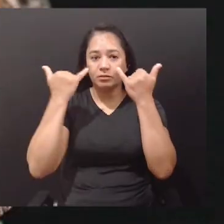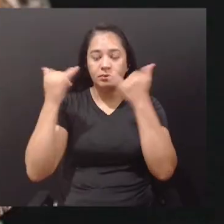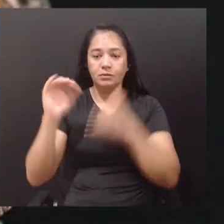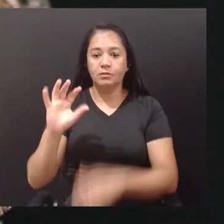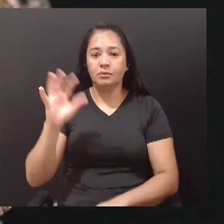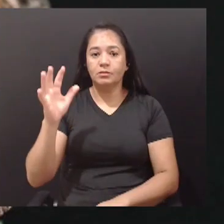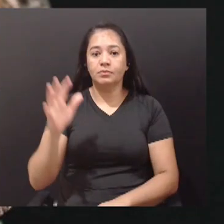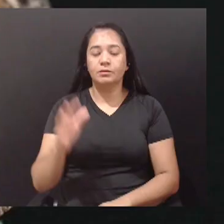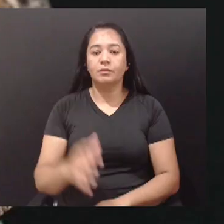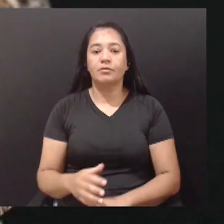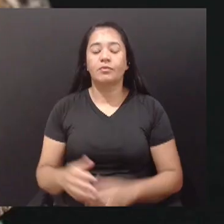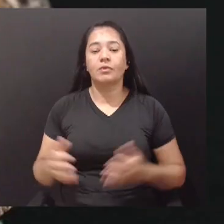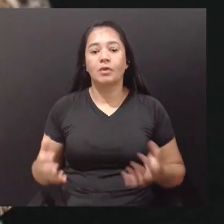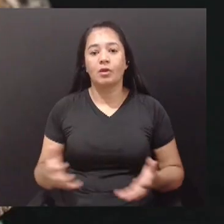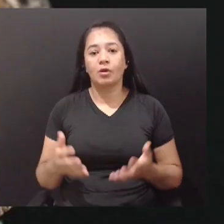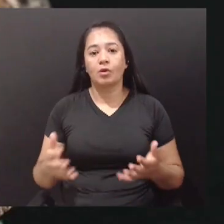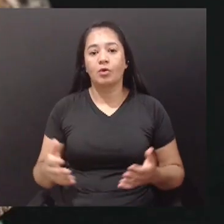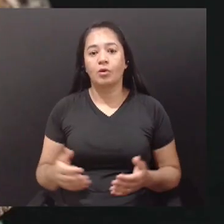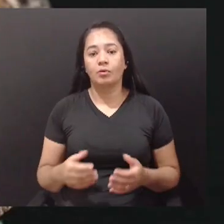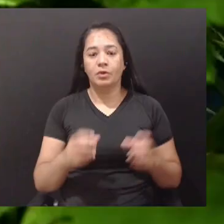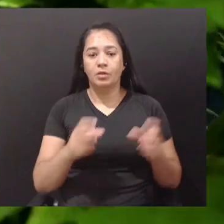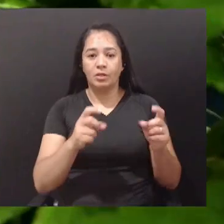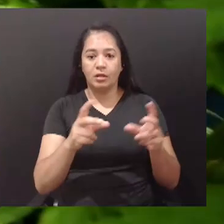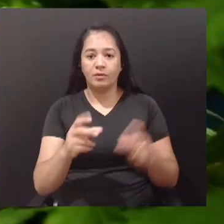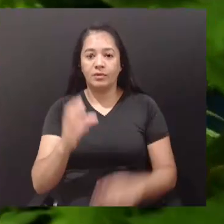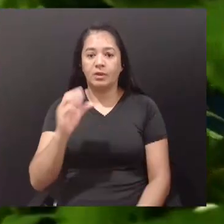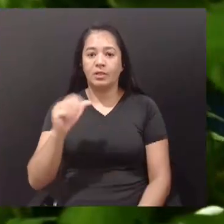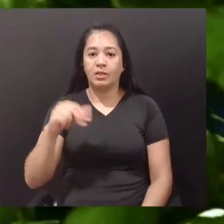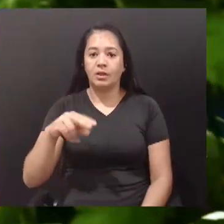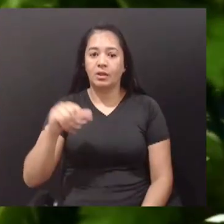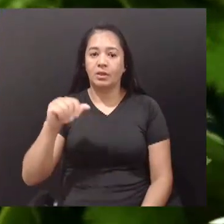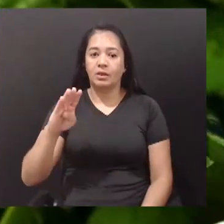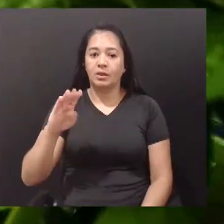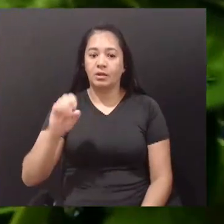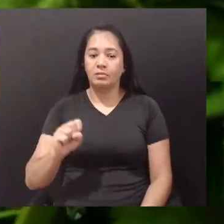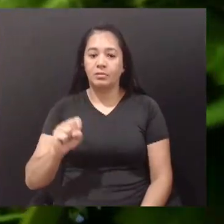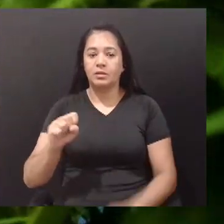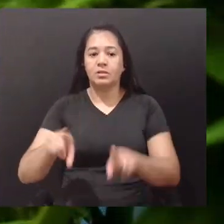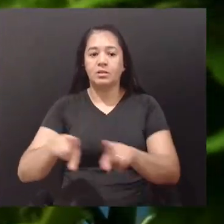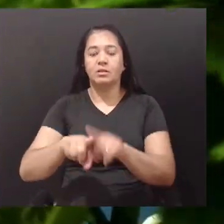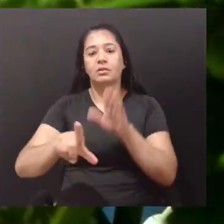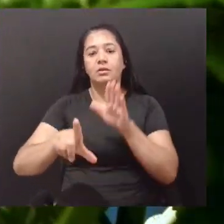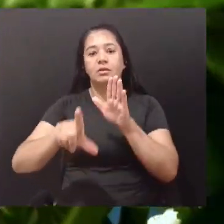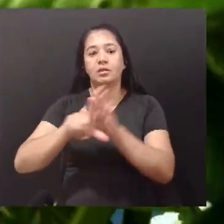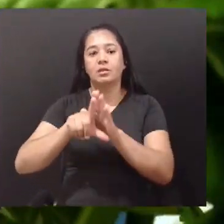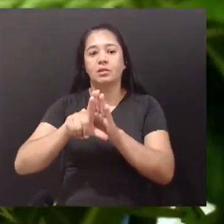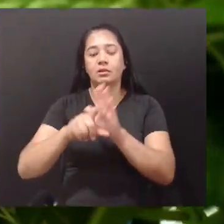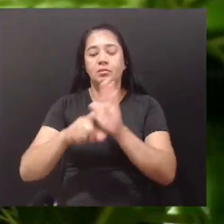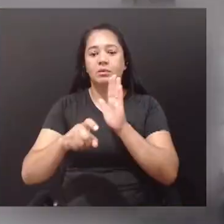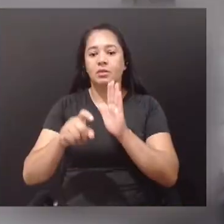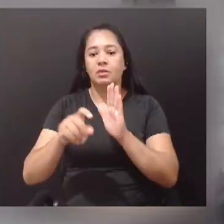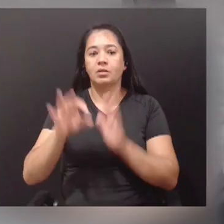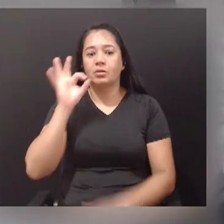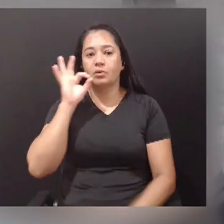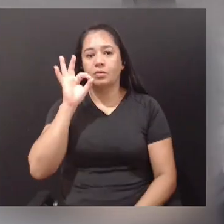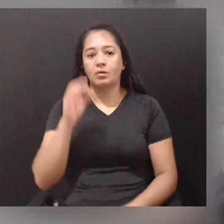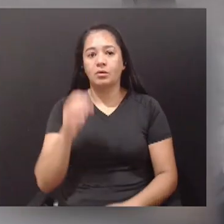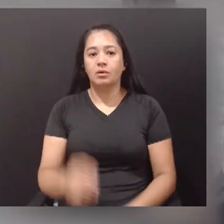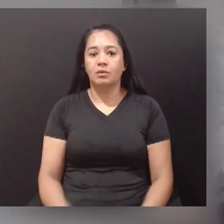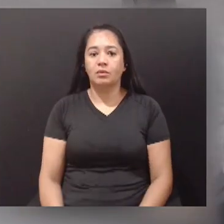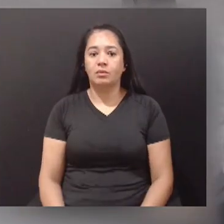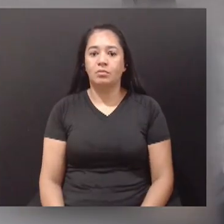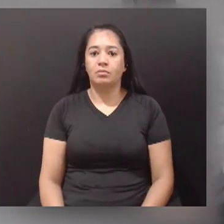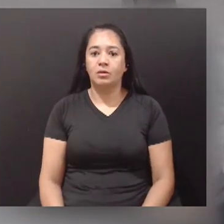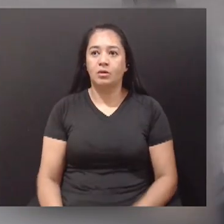o cultivo e comercialização da cannabis e a legalização da maconha como droga recreativa. Há um grande